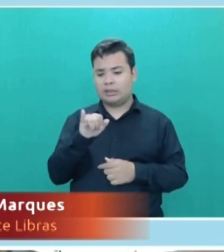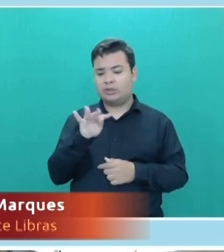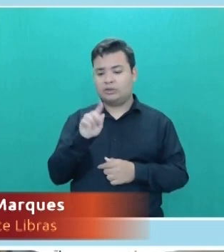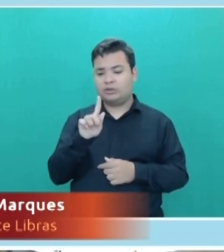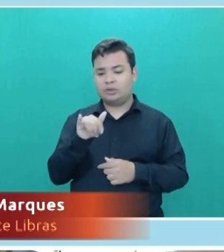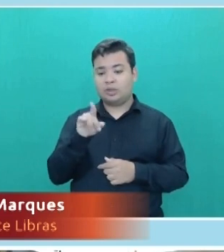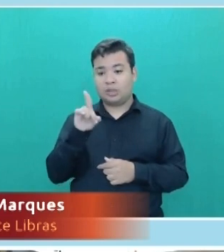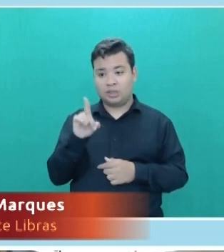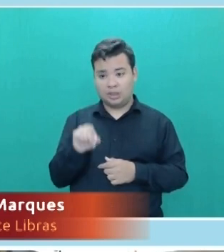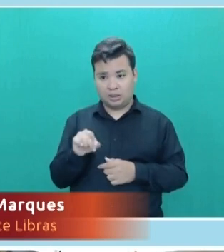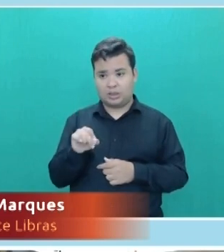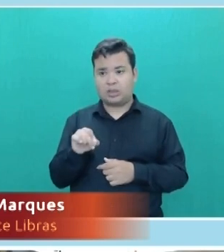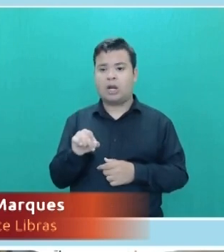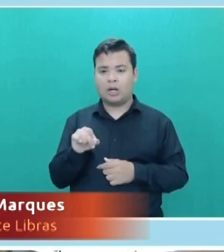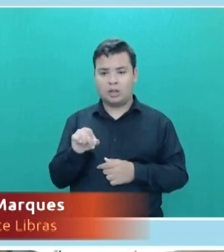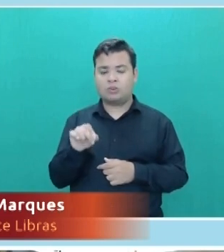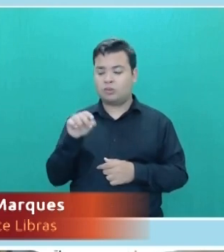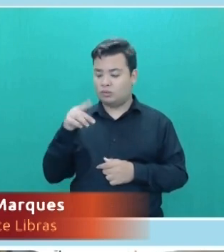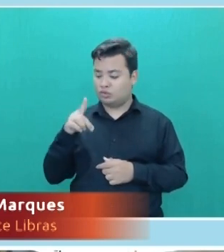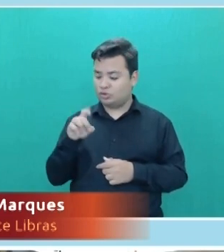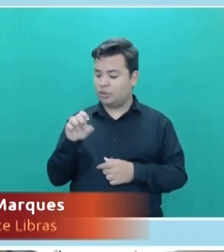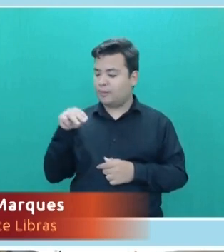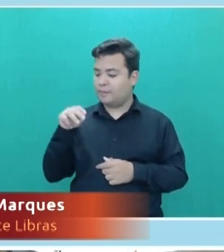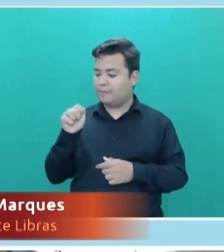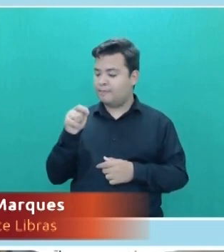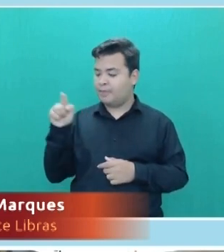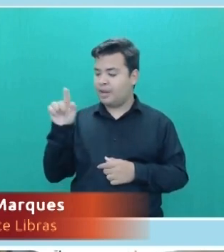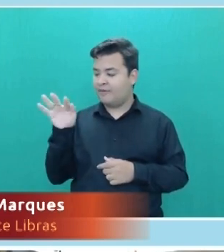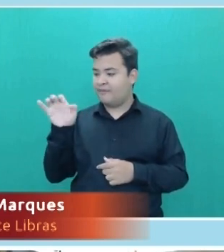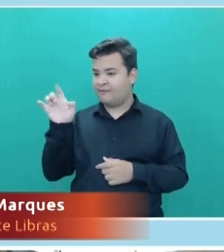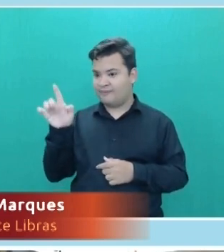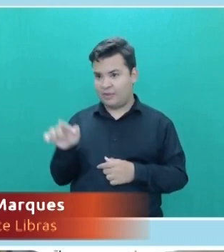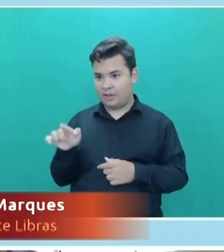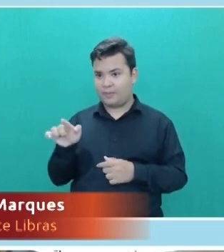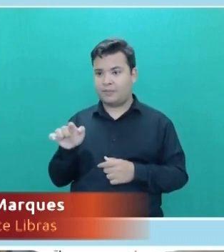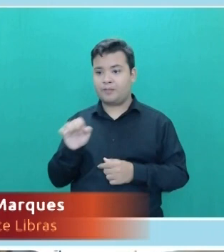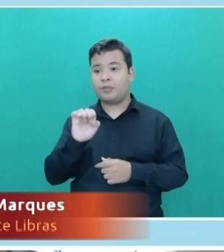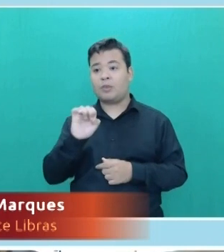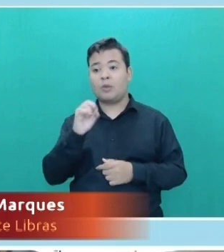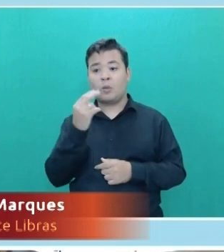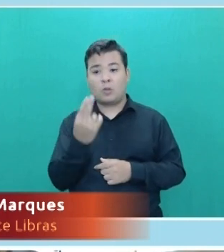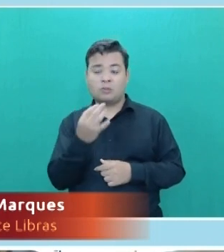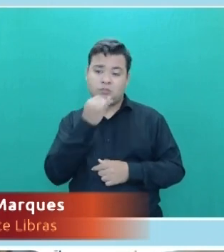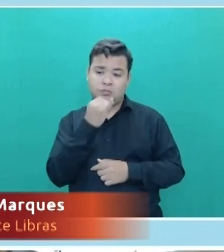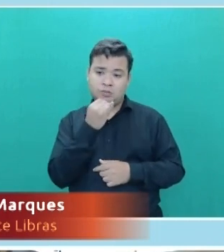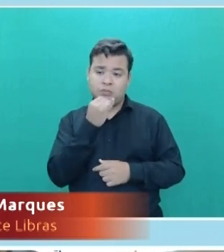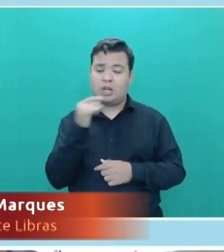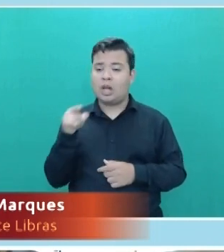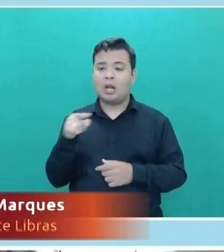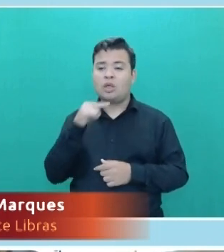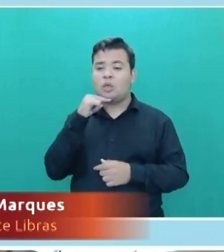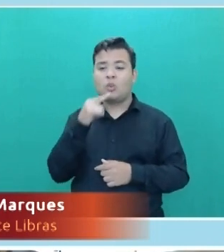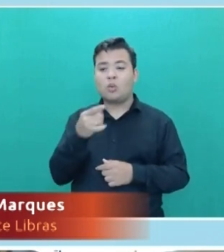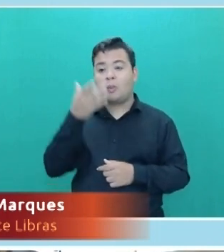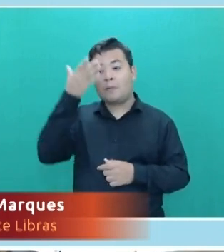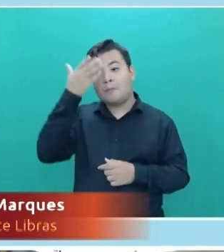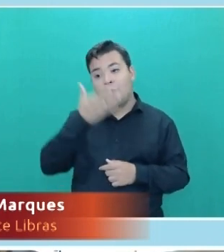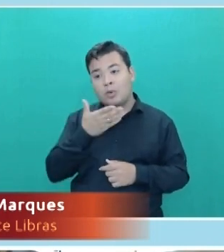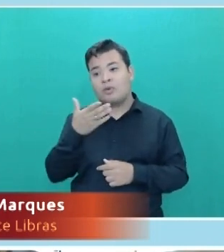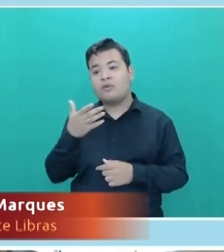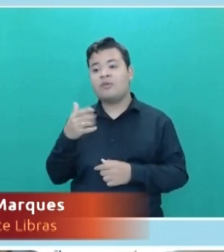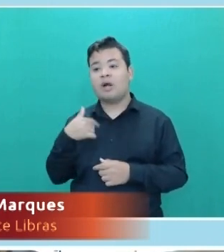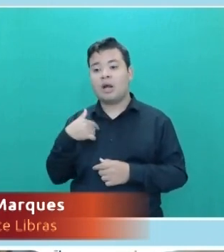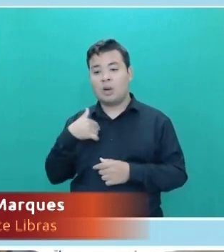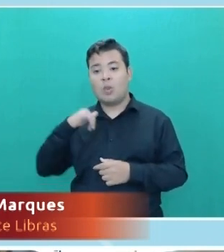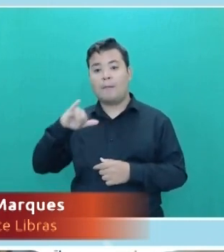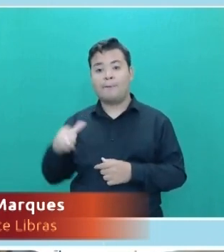contra alguns preceitos de lei, ou se ele, porventura, não demonstrar que ele é beneficiário da justiça